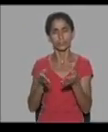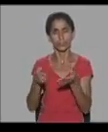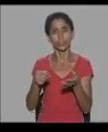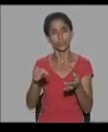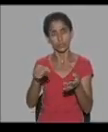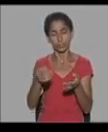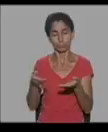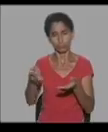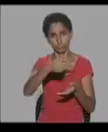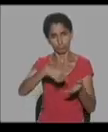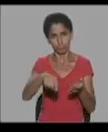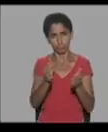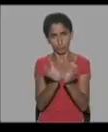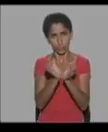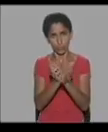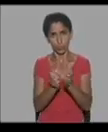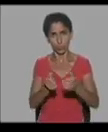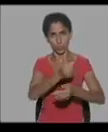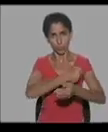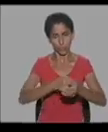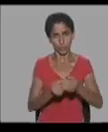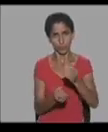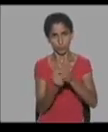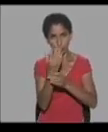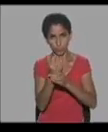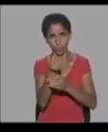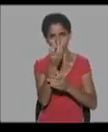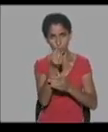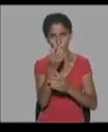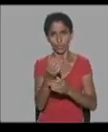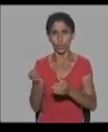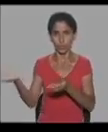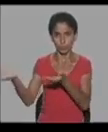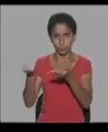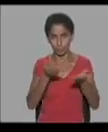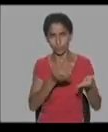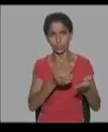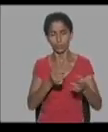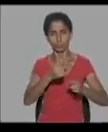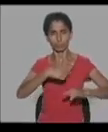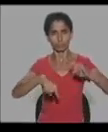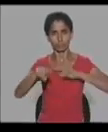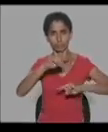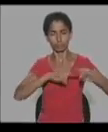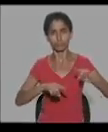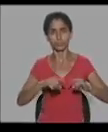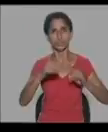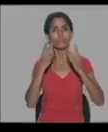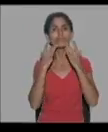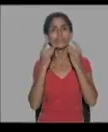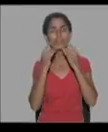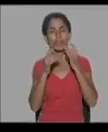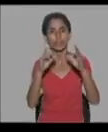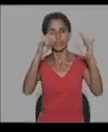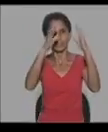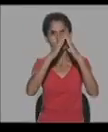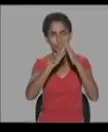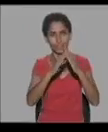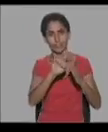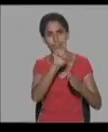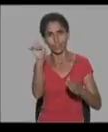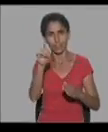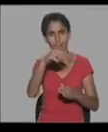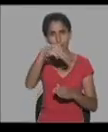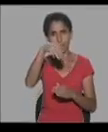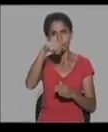gente é convidado, como grupo ainda, para a diversão, para gerenciar um teatro, que era o Teatro Armando Gonzaga de Marechal Hermes. Então era um